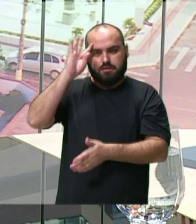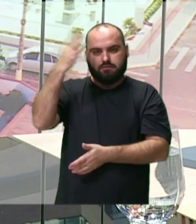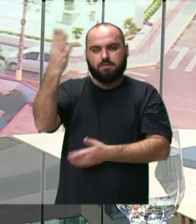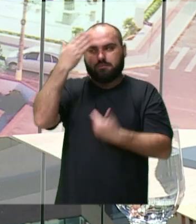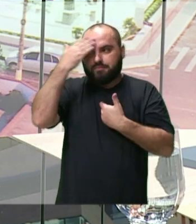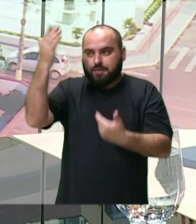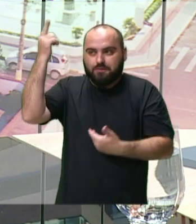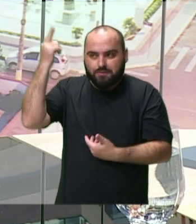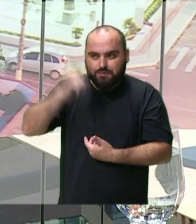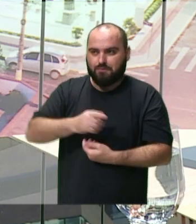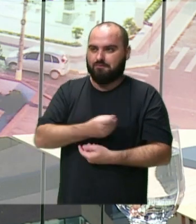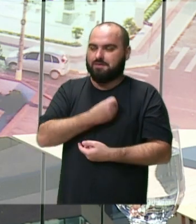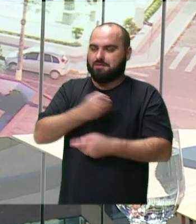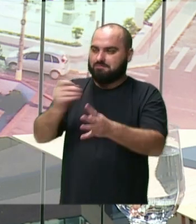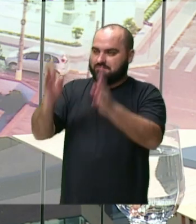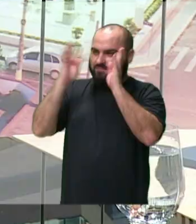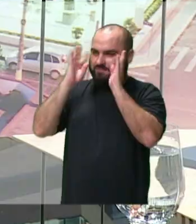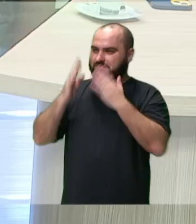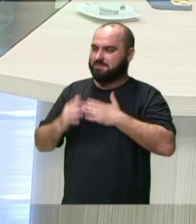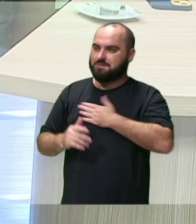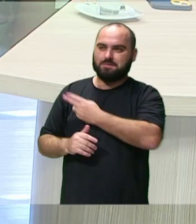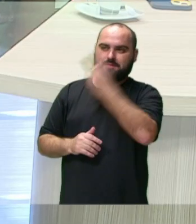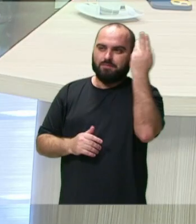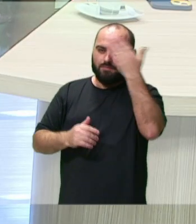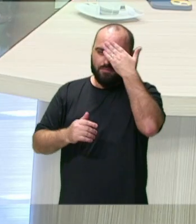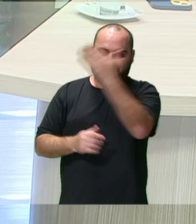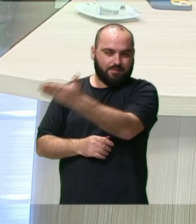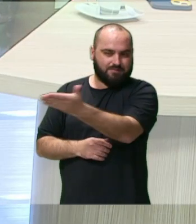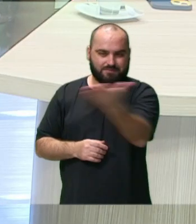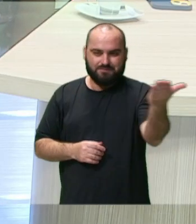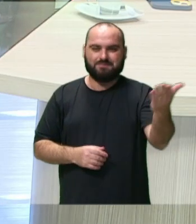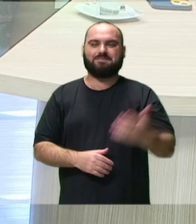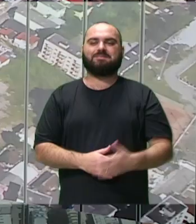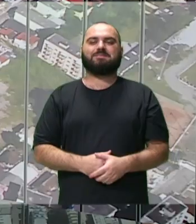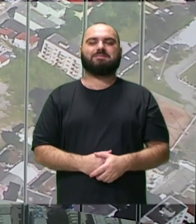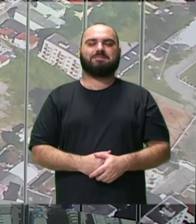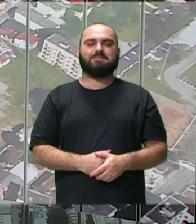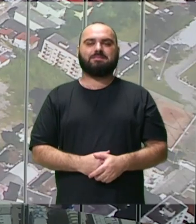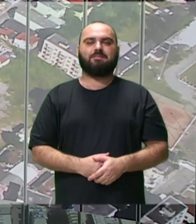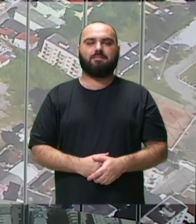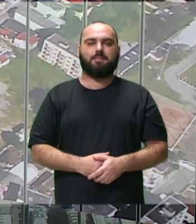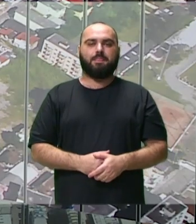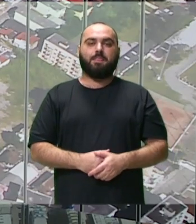agradeço novamente aqui pela atenção, um obrigado para todos vocês. Obrigado, vereadora.